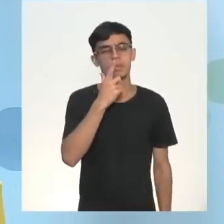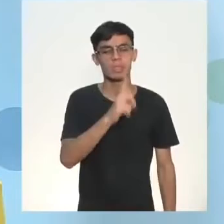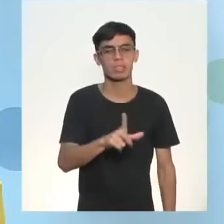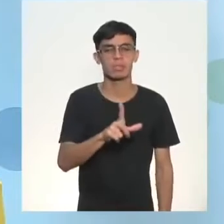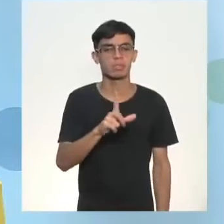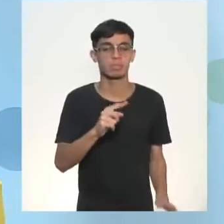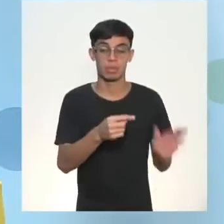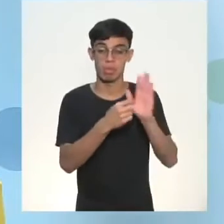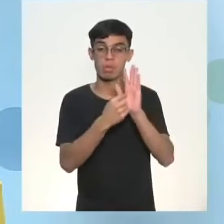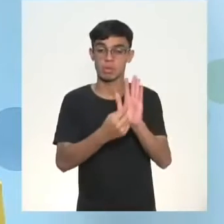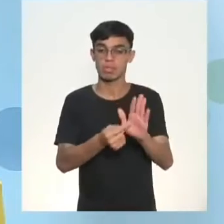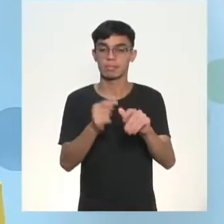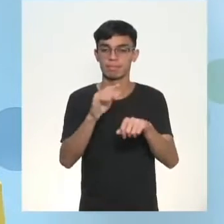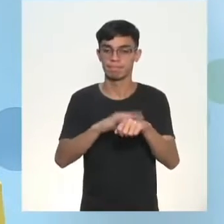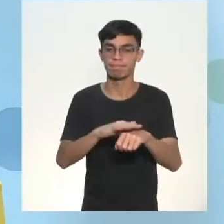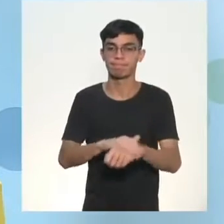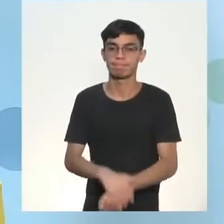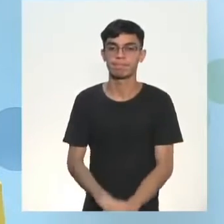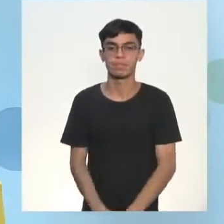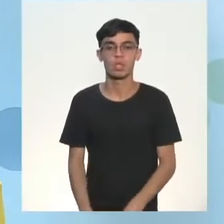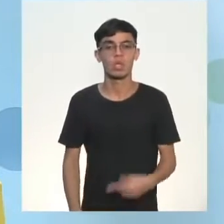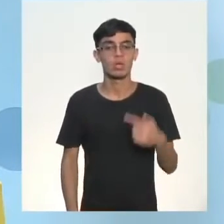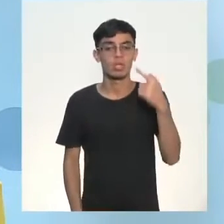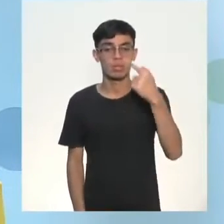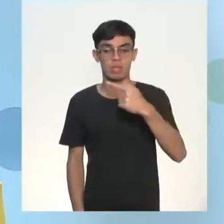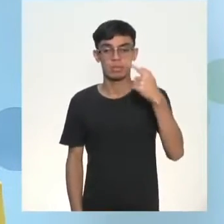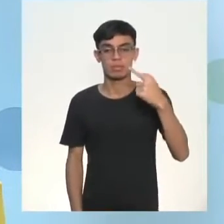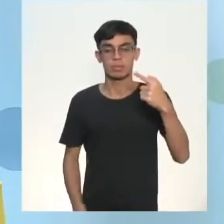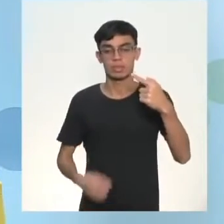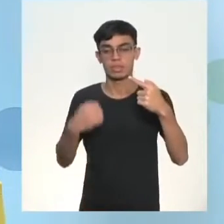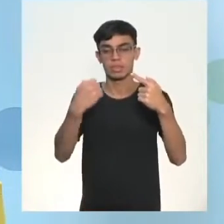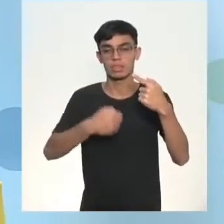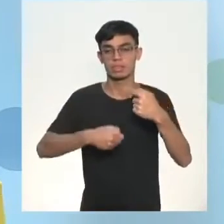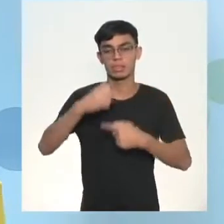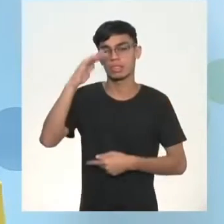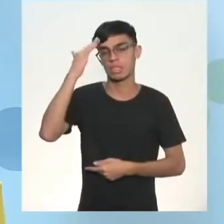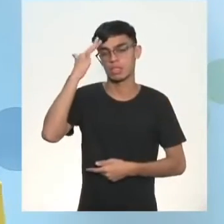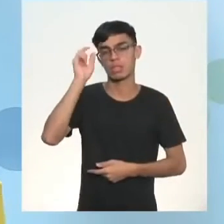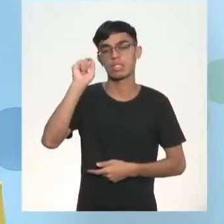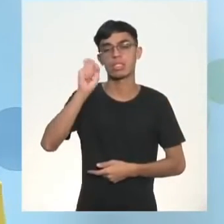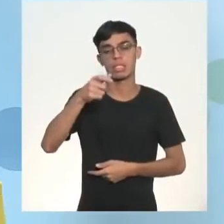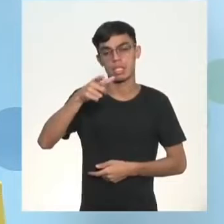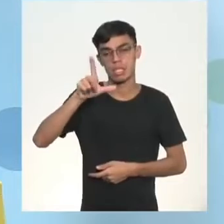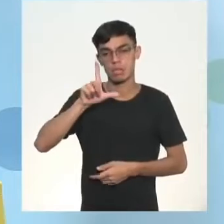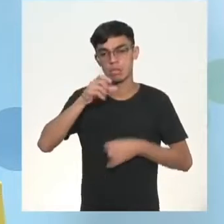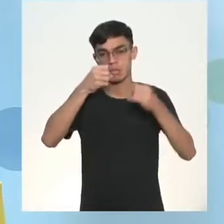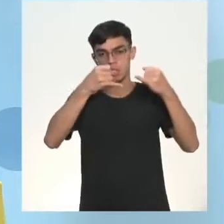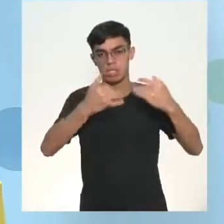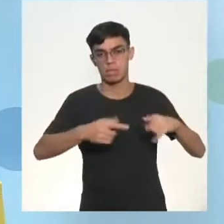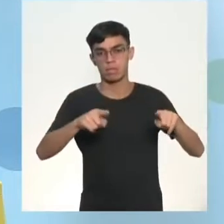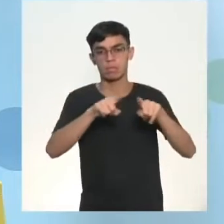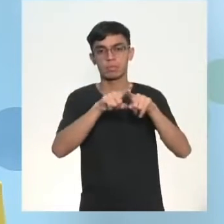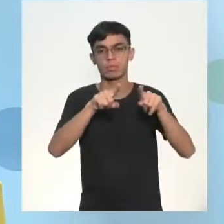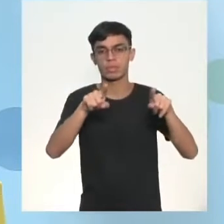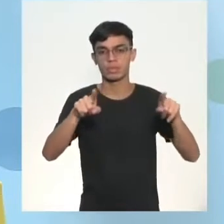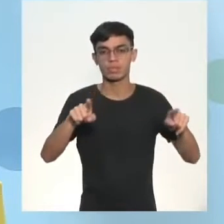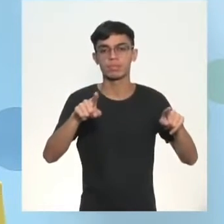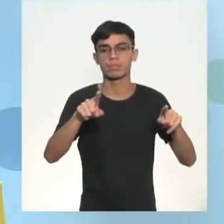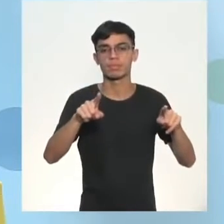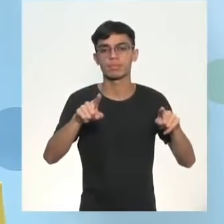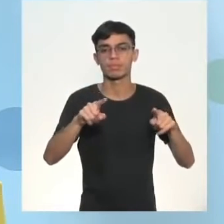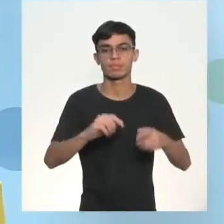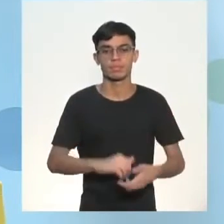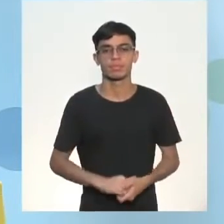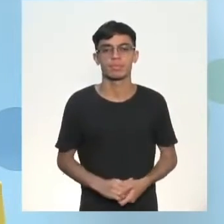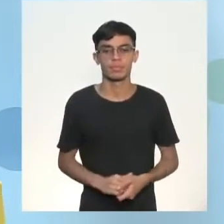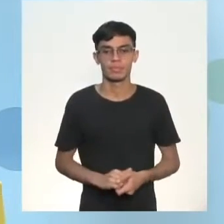trazer à tona. Tá bom? Bom, primeiro a gente tem que entender o seguinte, antes da gente voltar a isso aí, eu vou explicar para vocês o que são os 2